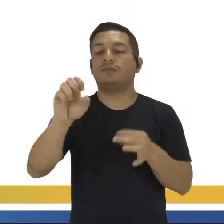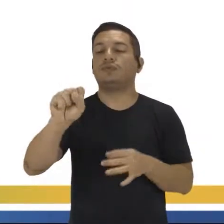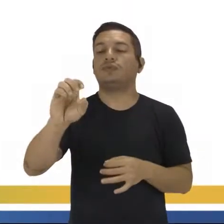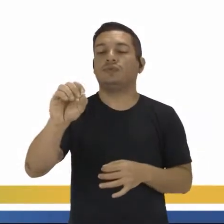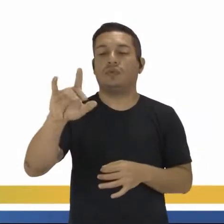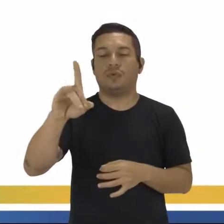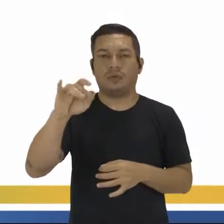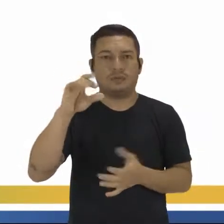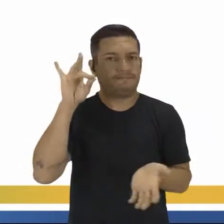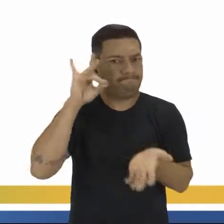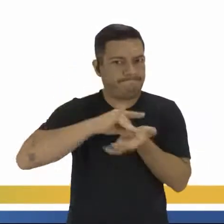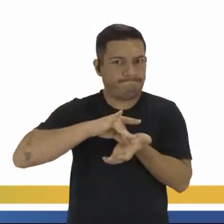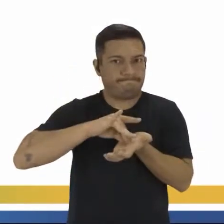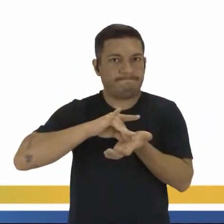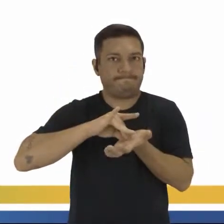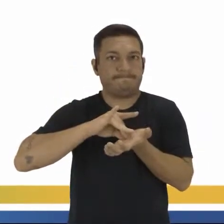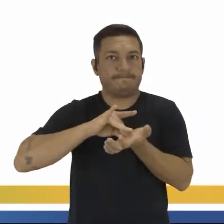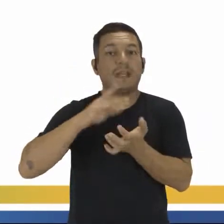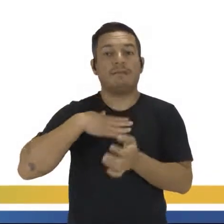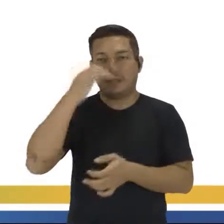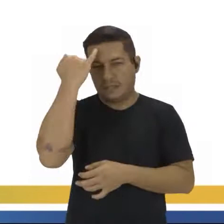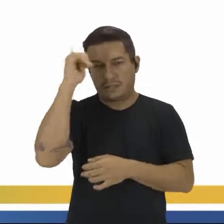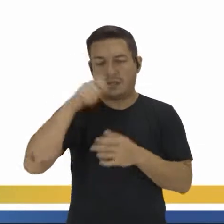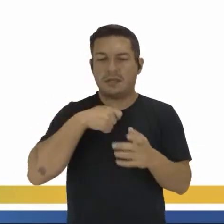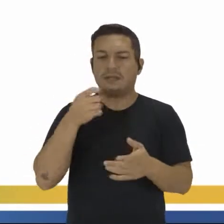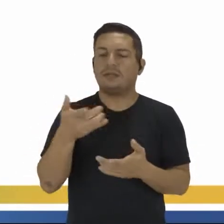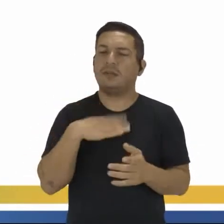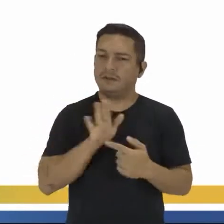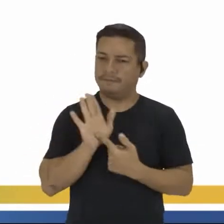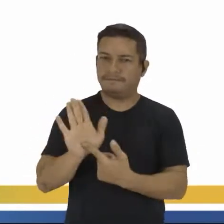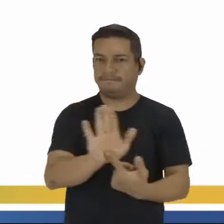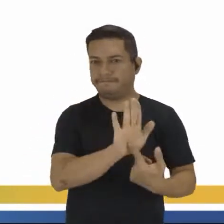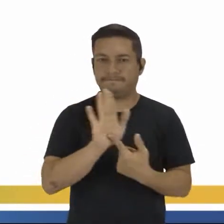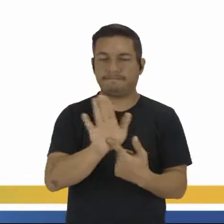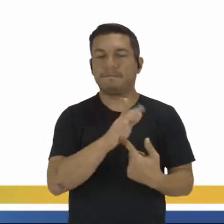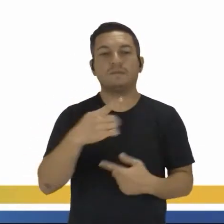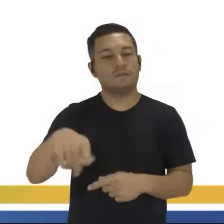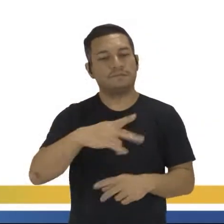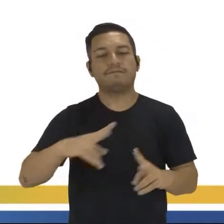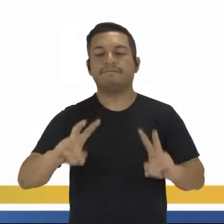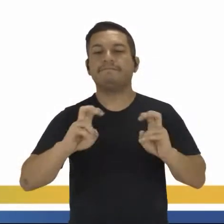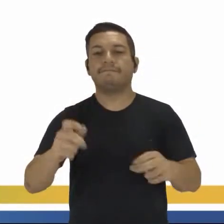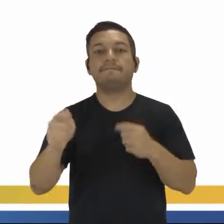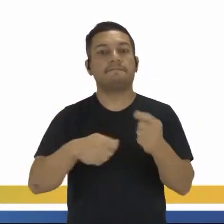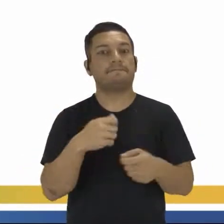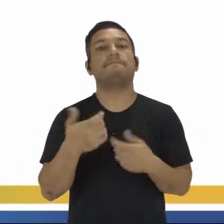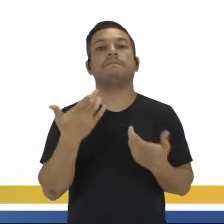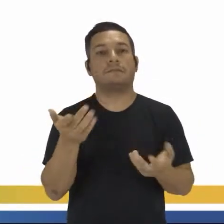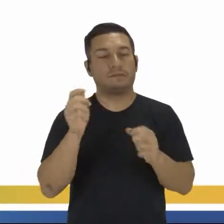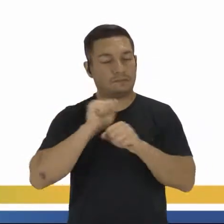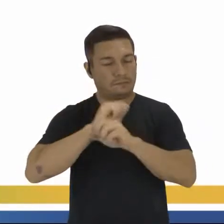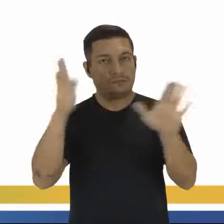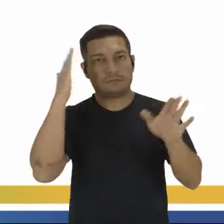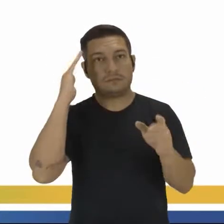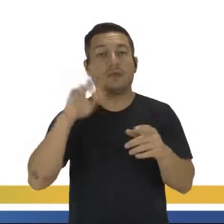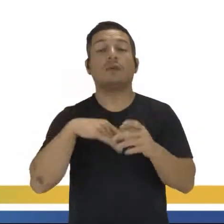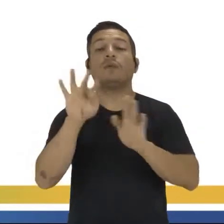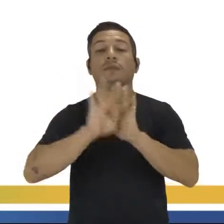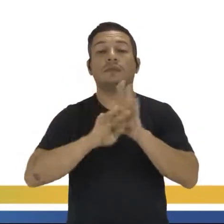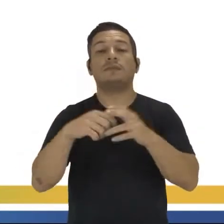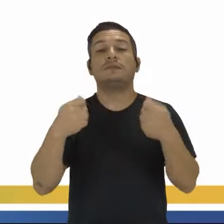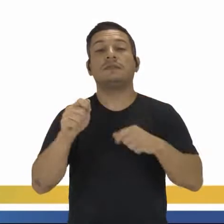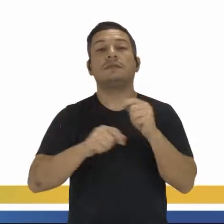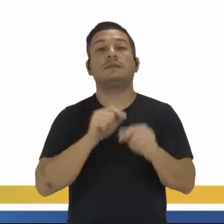consistentes, que validem, então, a sua ideia defendida. O seu texto também deve apresentar, ao final, uma proposta